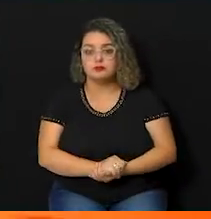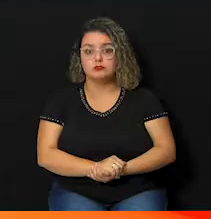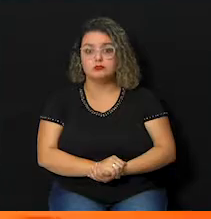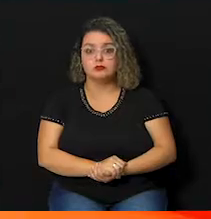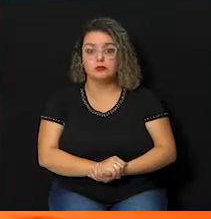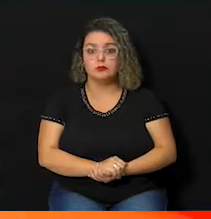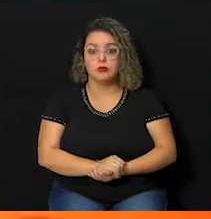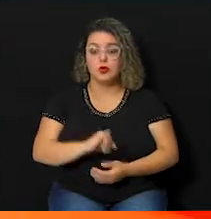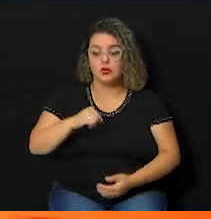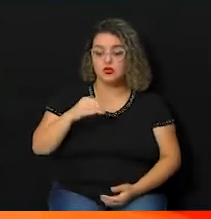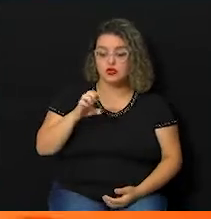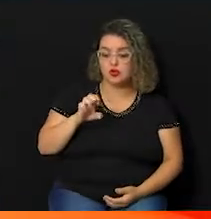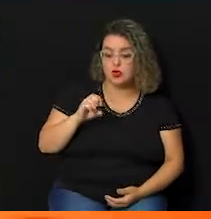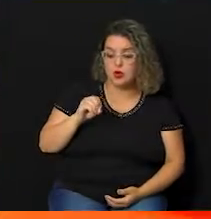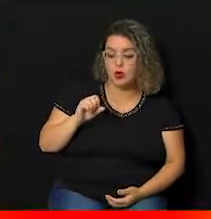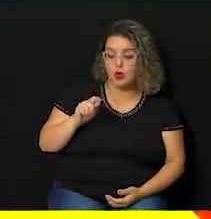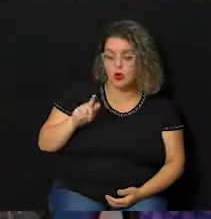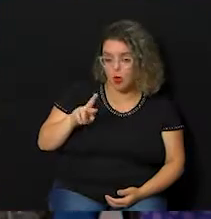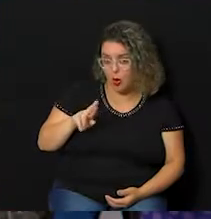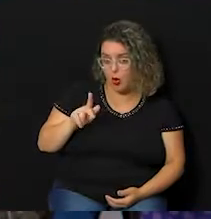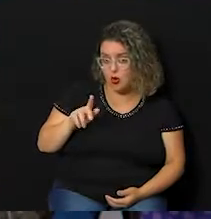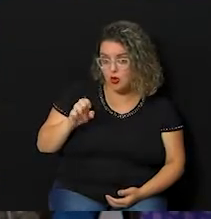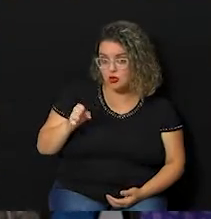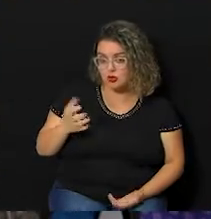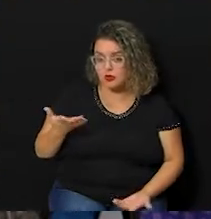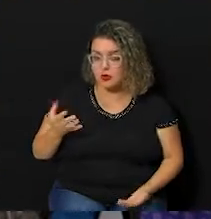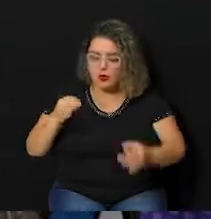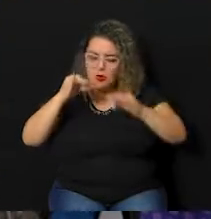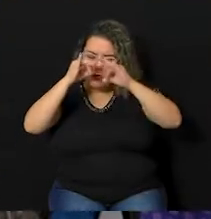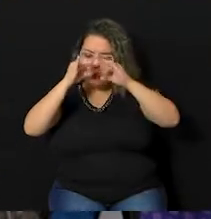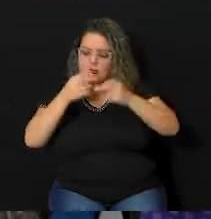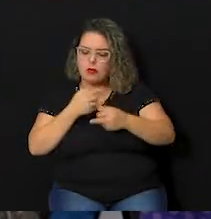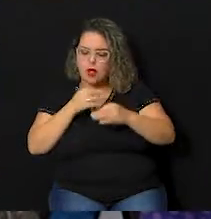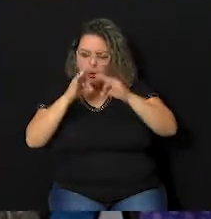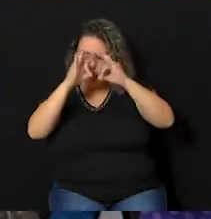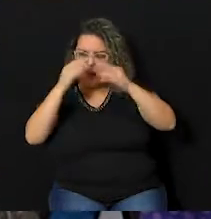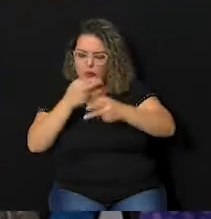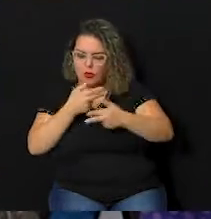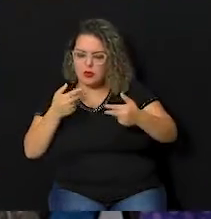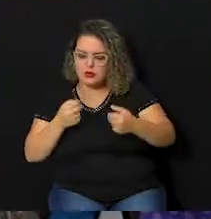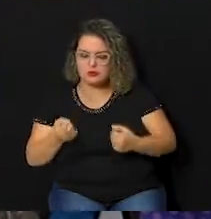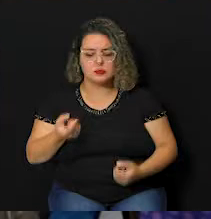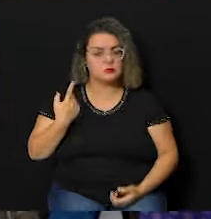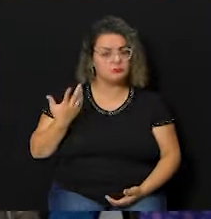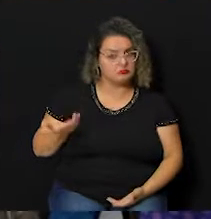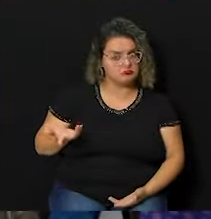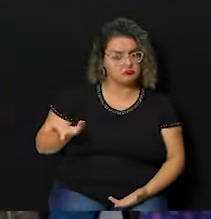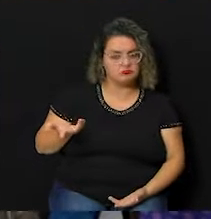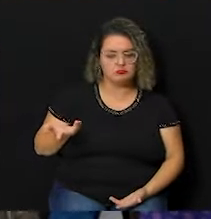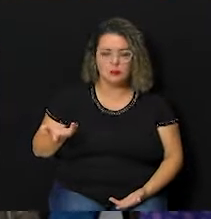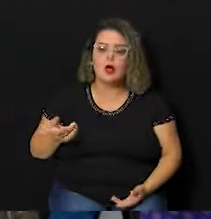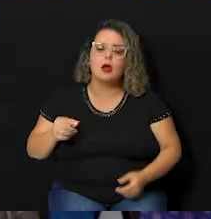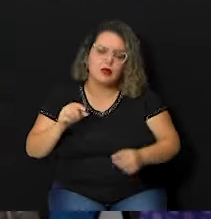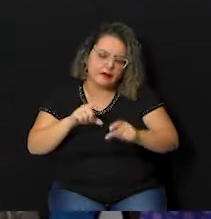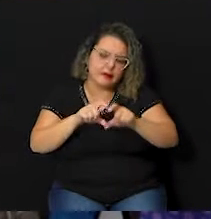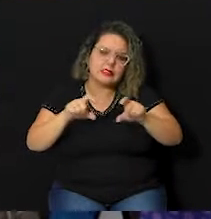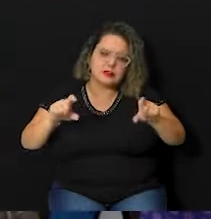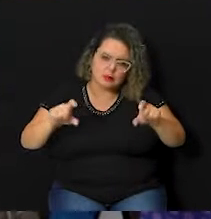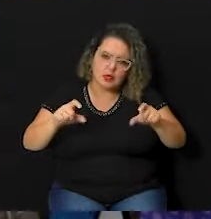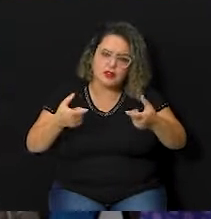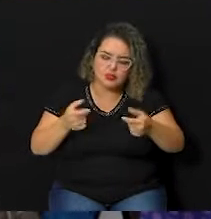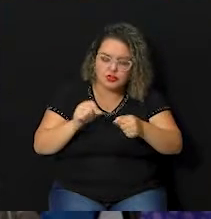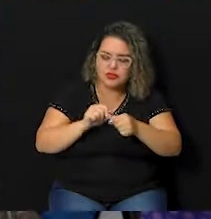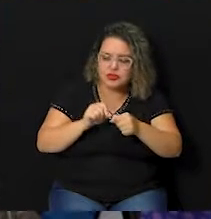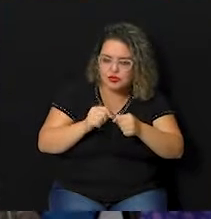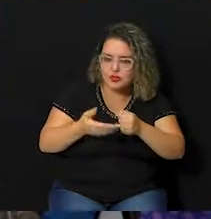aquela coisa que o Batman Mamilos, sabe, aquela coisa estranha, assim, dá pra gente zoar com o Robert Pattinson. Outra coisa também que